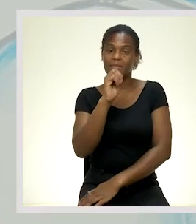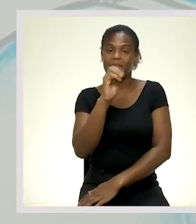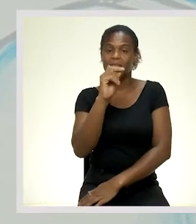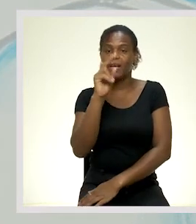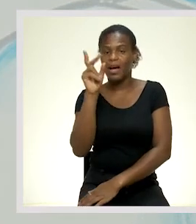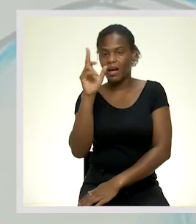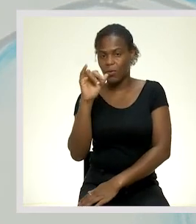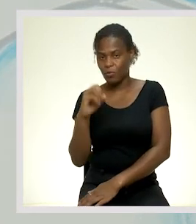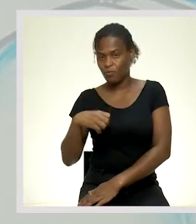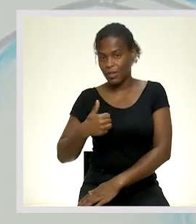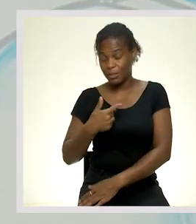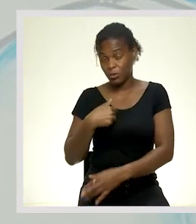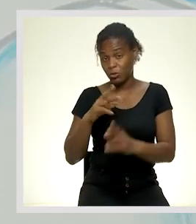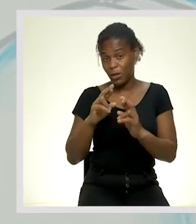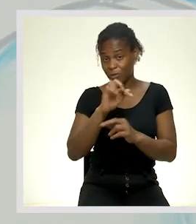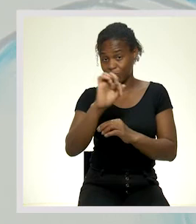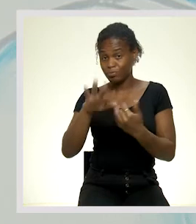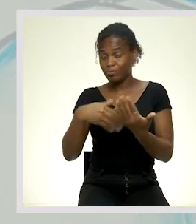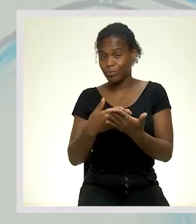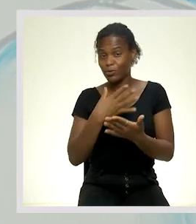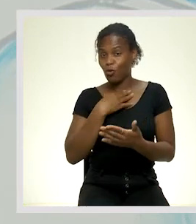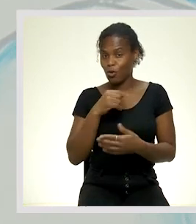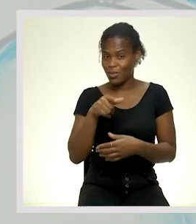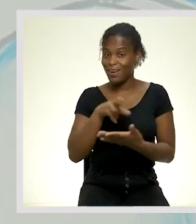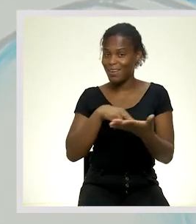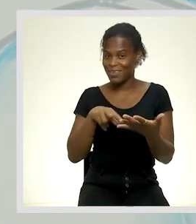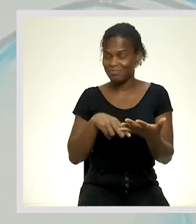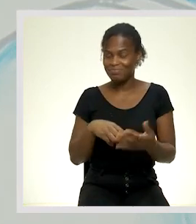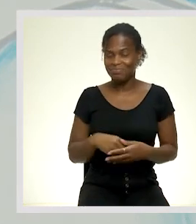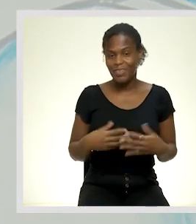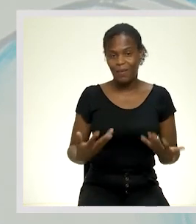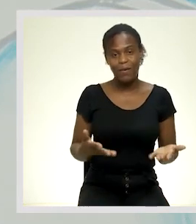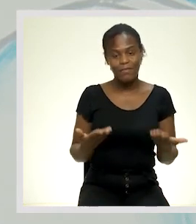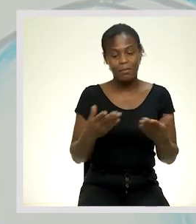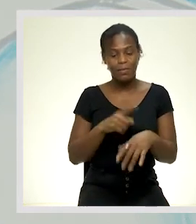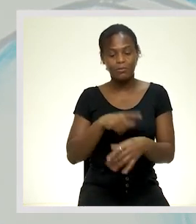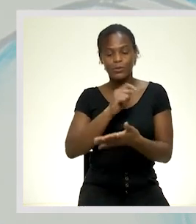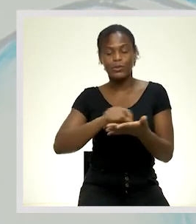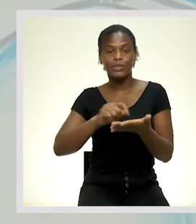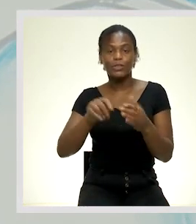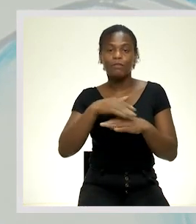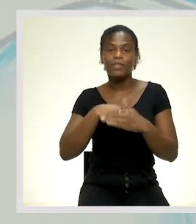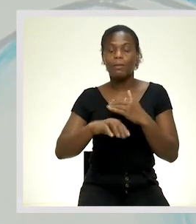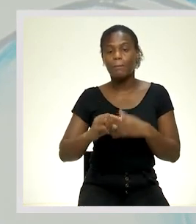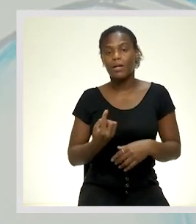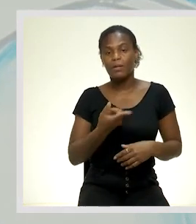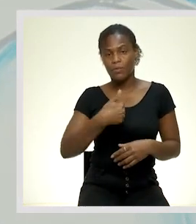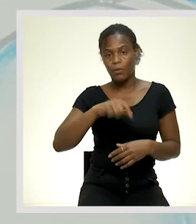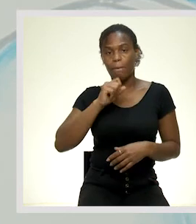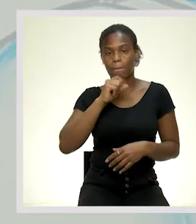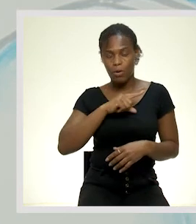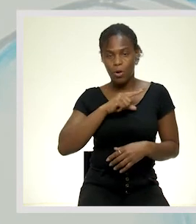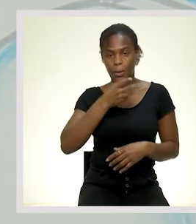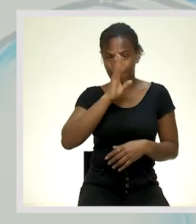Verde. Espero que tenham gostado da proposta de leitura. E vamos agora ao momento de exercício para